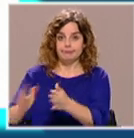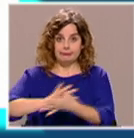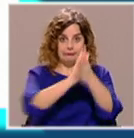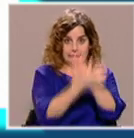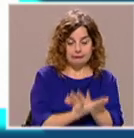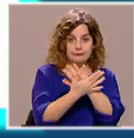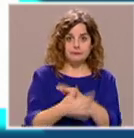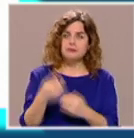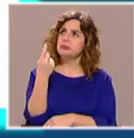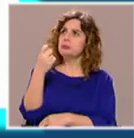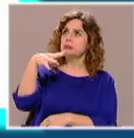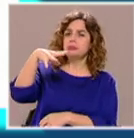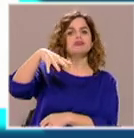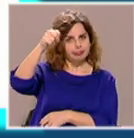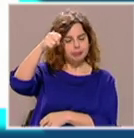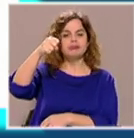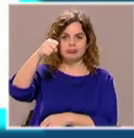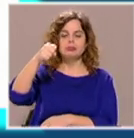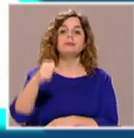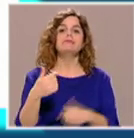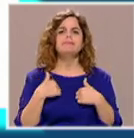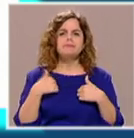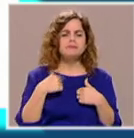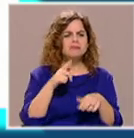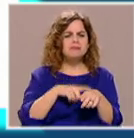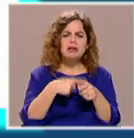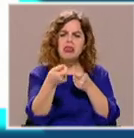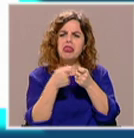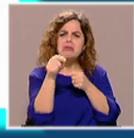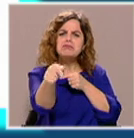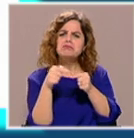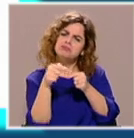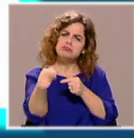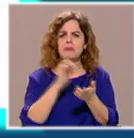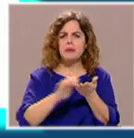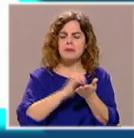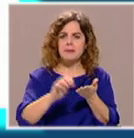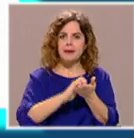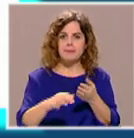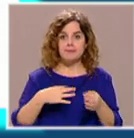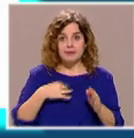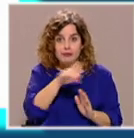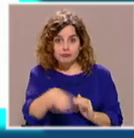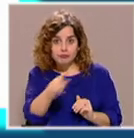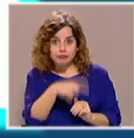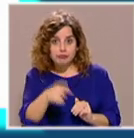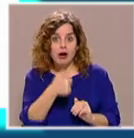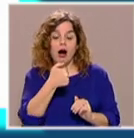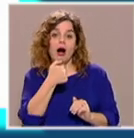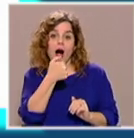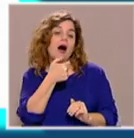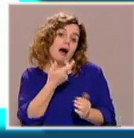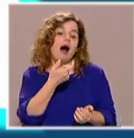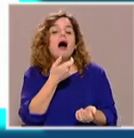luzes sempre que não são necessárias, ando a pé em distâncias curtas, utilizamos as máquinas de lavar roupa e louça só com a